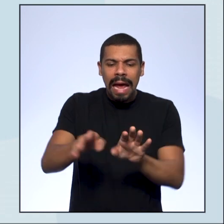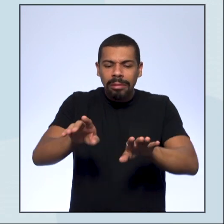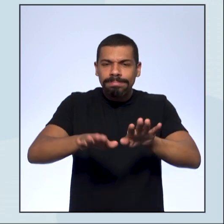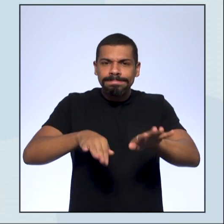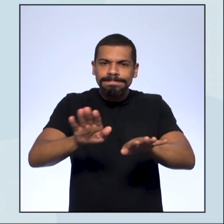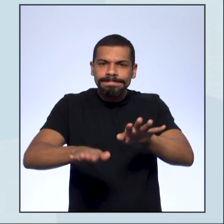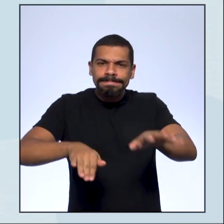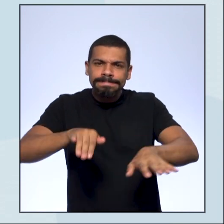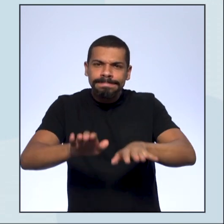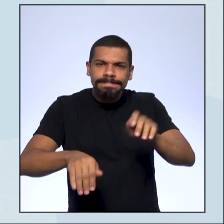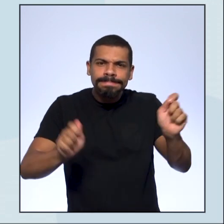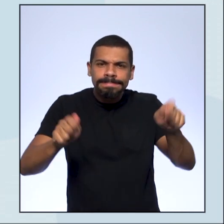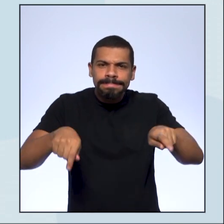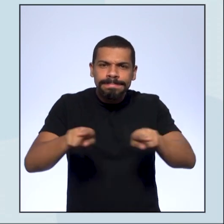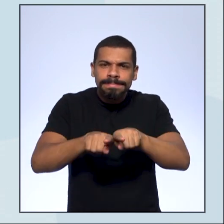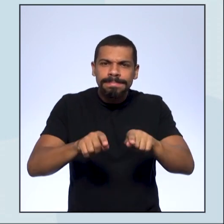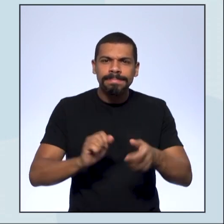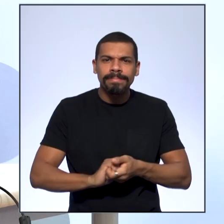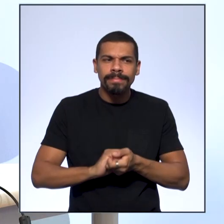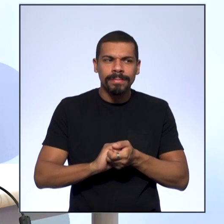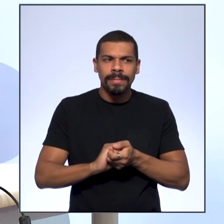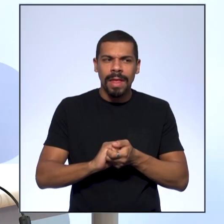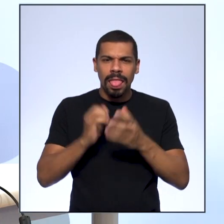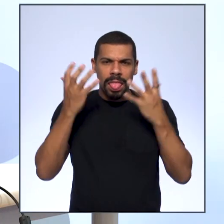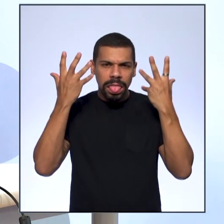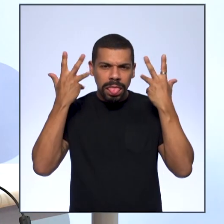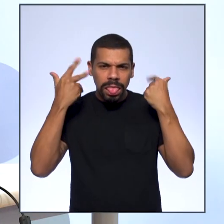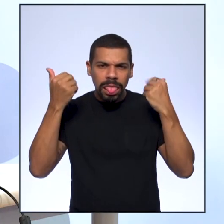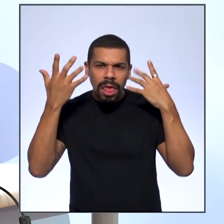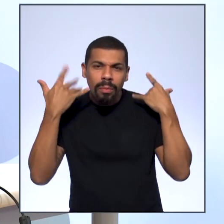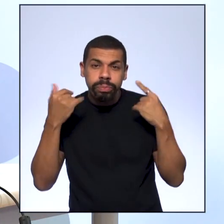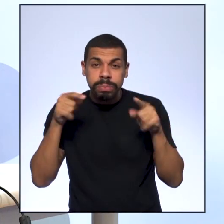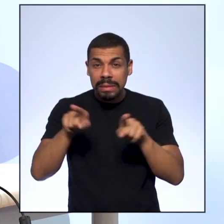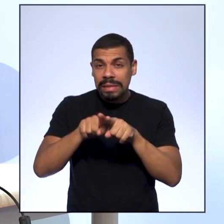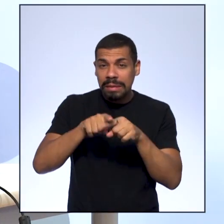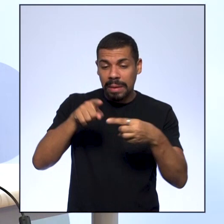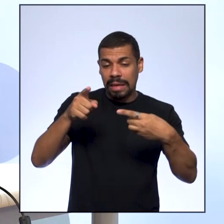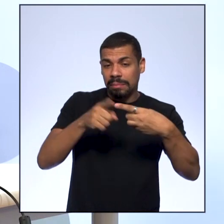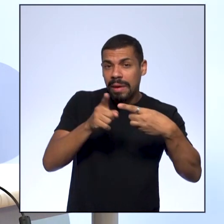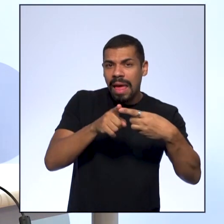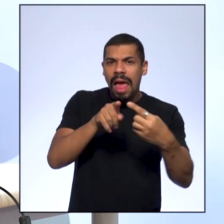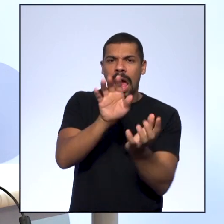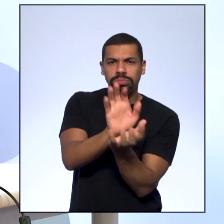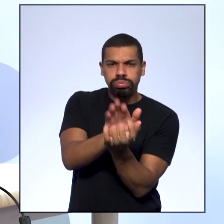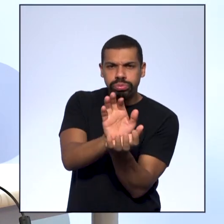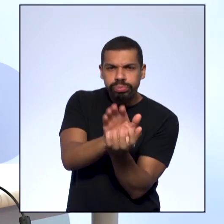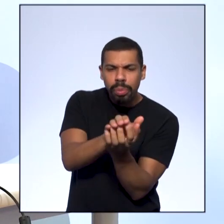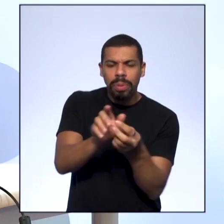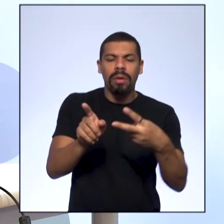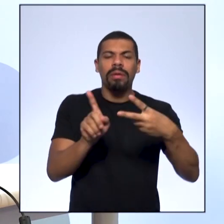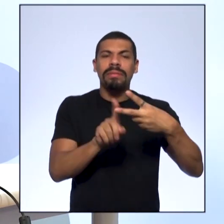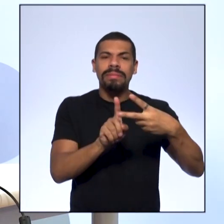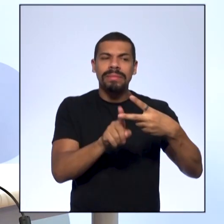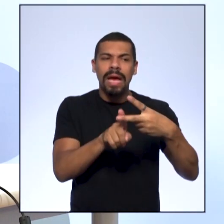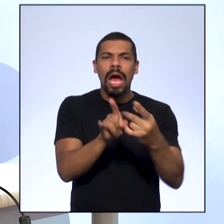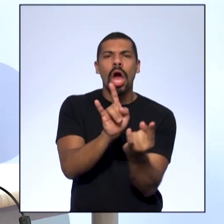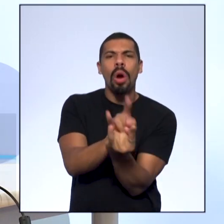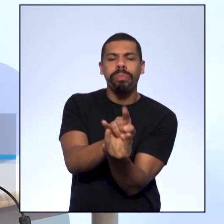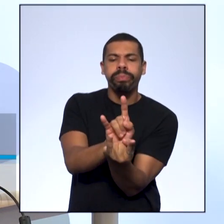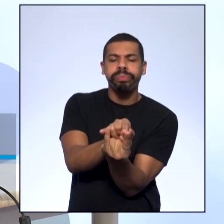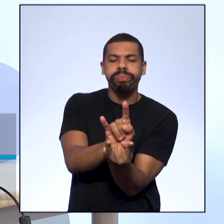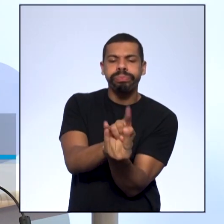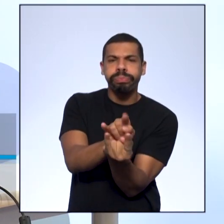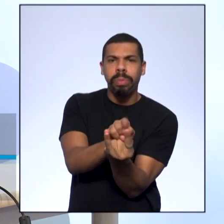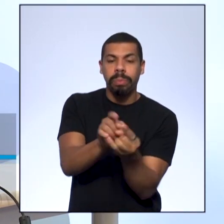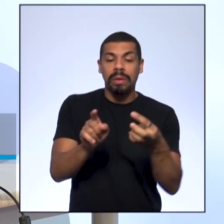misto de 3 bichos, de 3 animais ferozes, devoradores de gente, né? Então, esses são os deuses principais